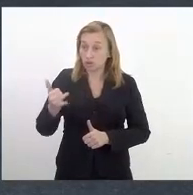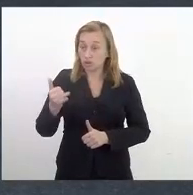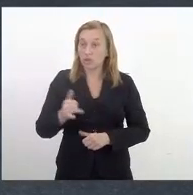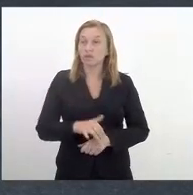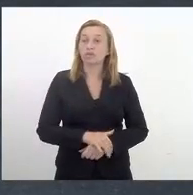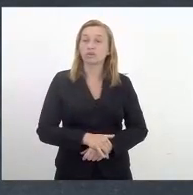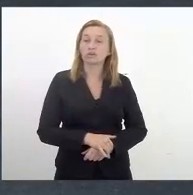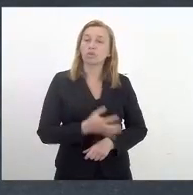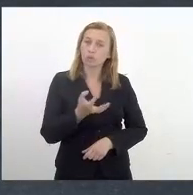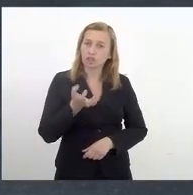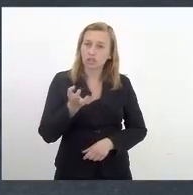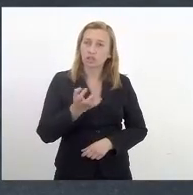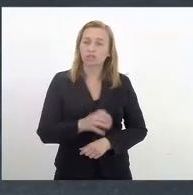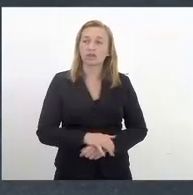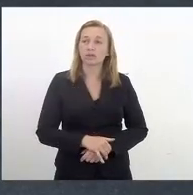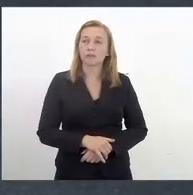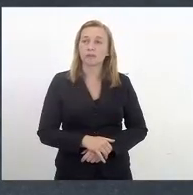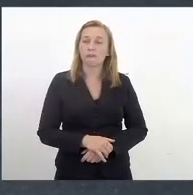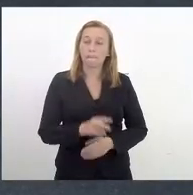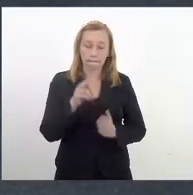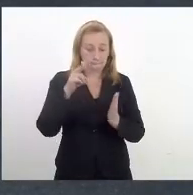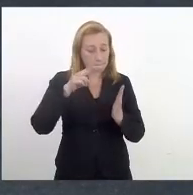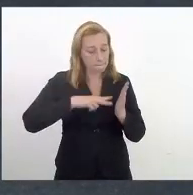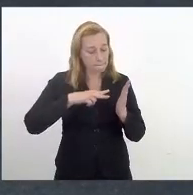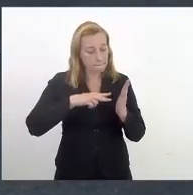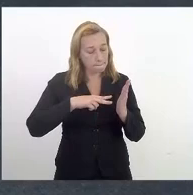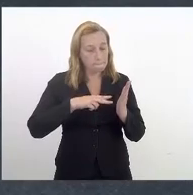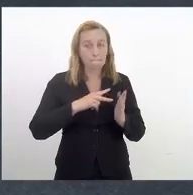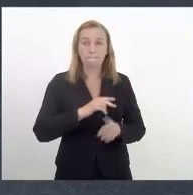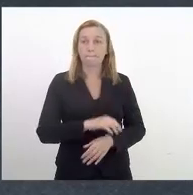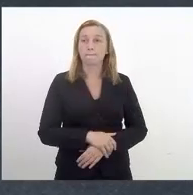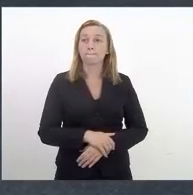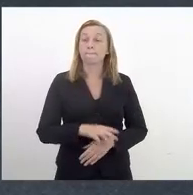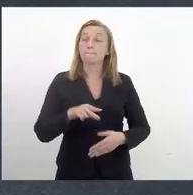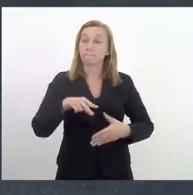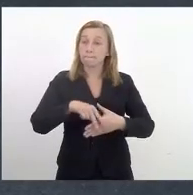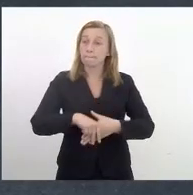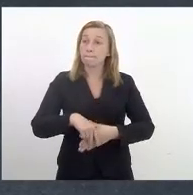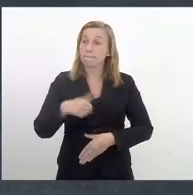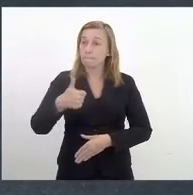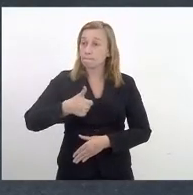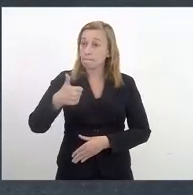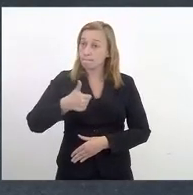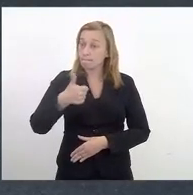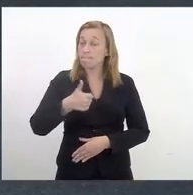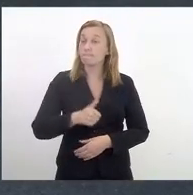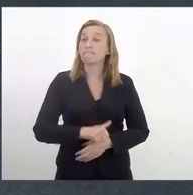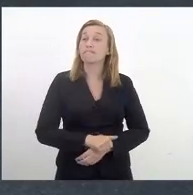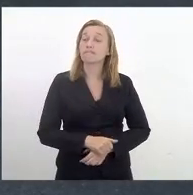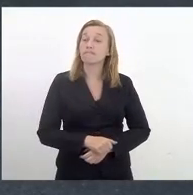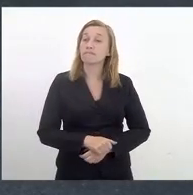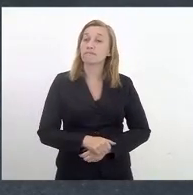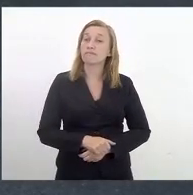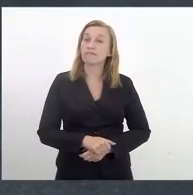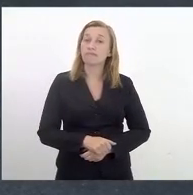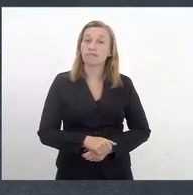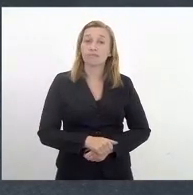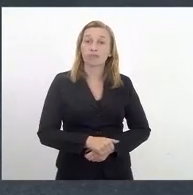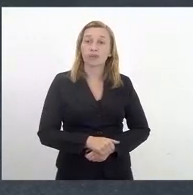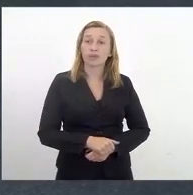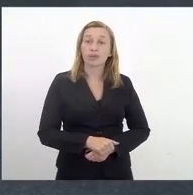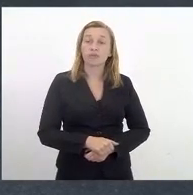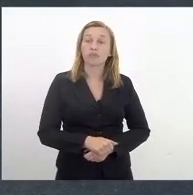eu queria ler o inciso 1º do